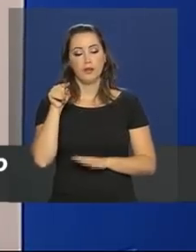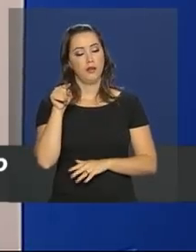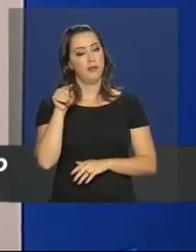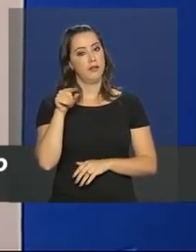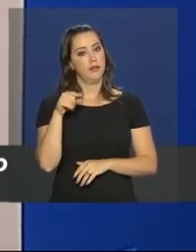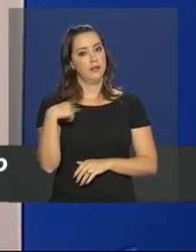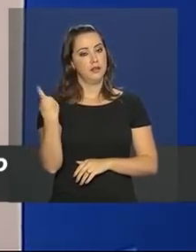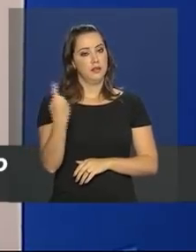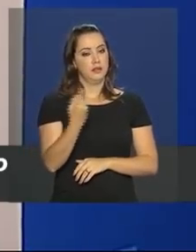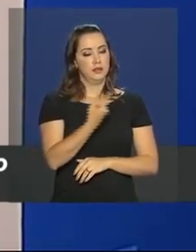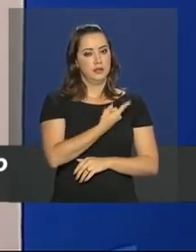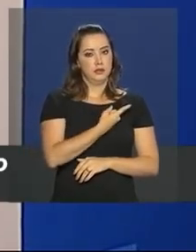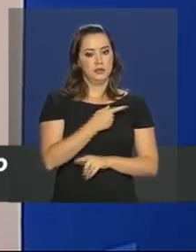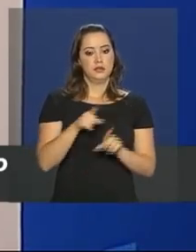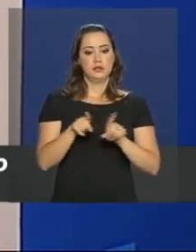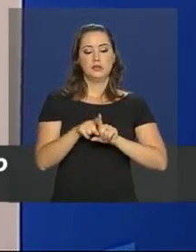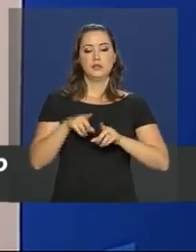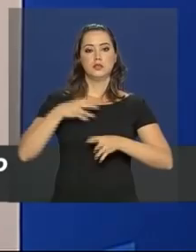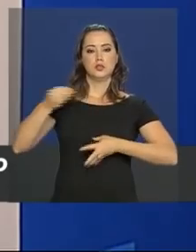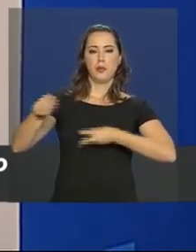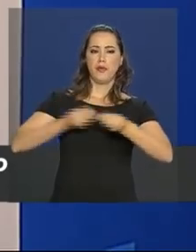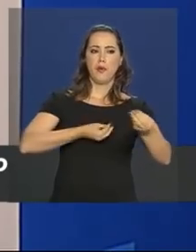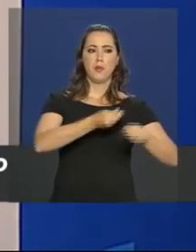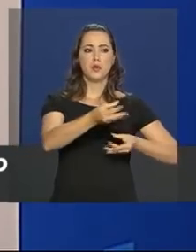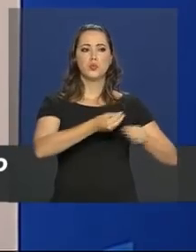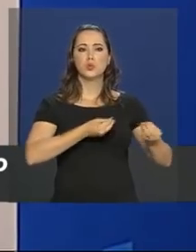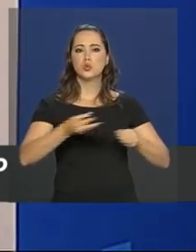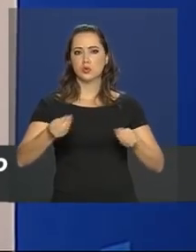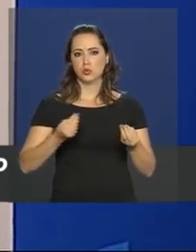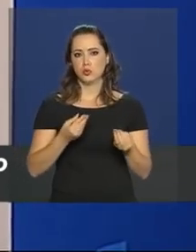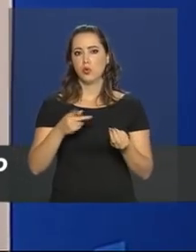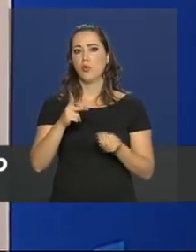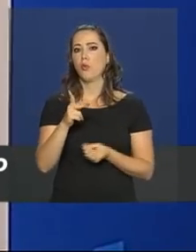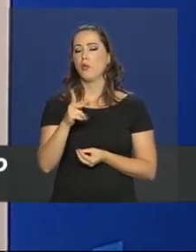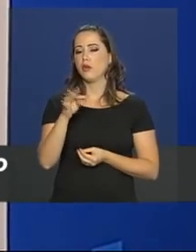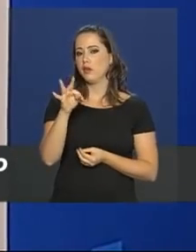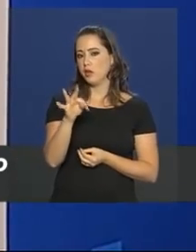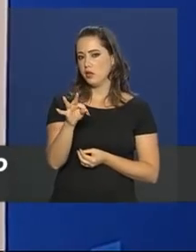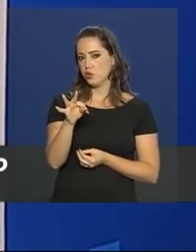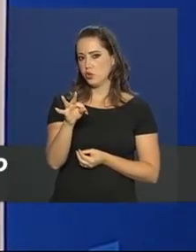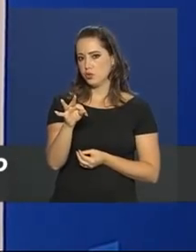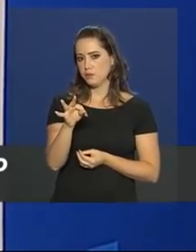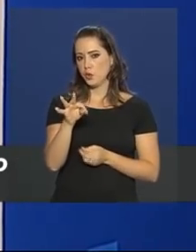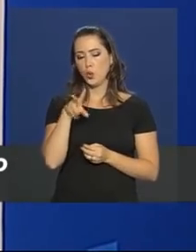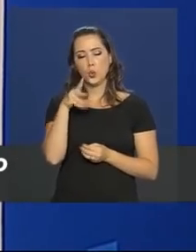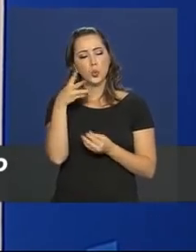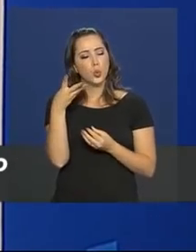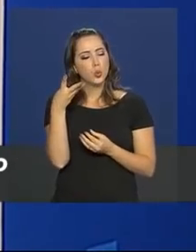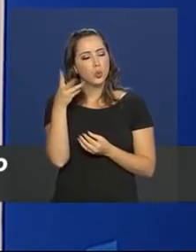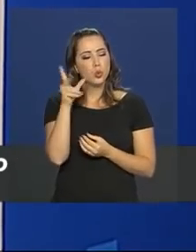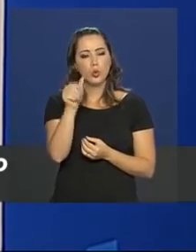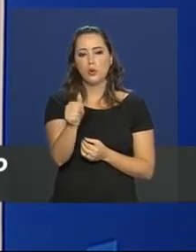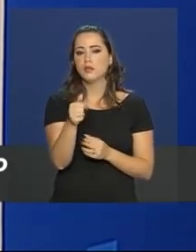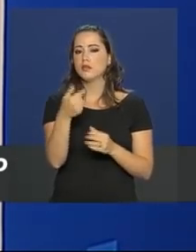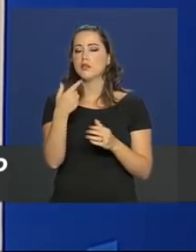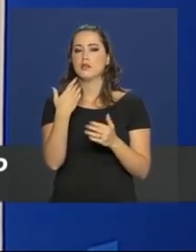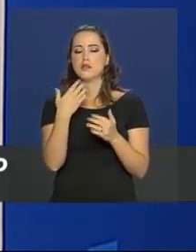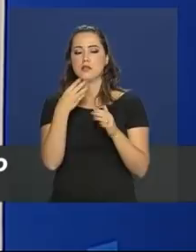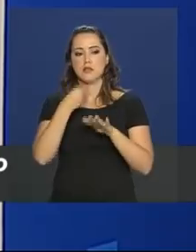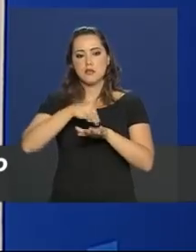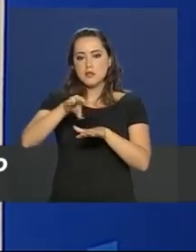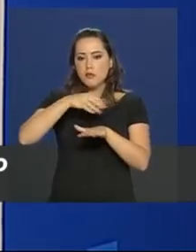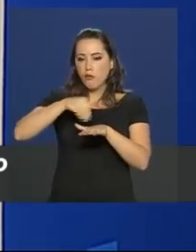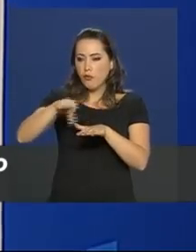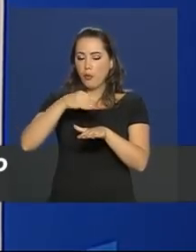a gente vai distribuir daqui a pouco já está na nossa página o que prédio aí com as informações completas um pouco mais aprofundada do que tem aqui